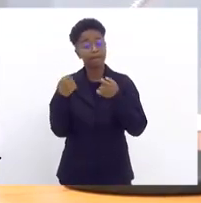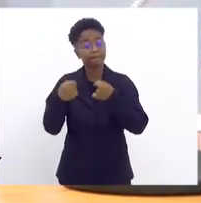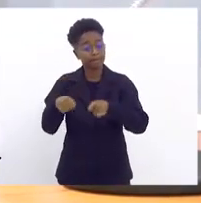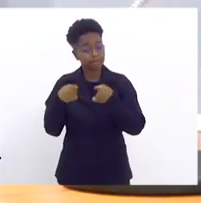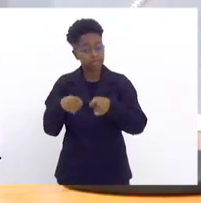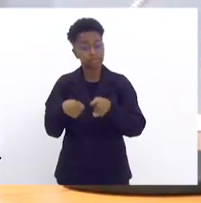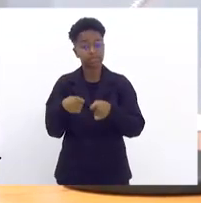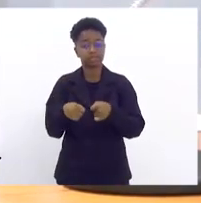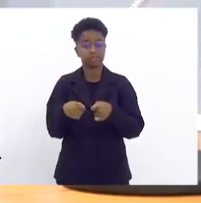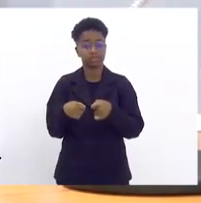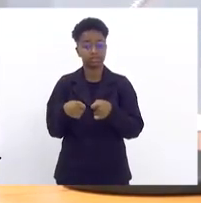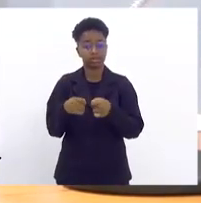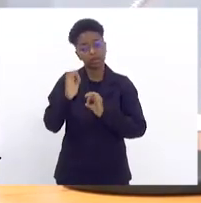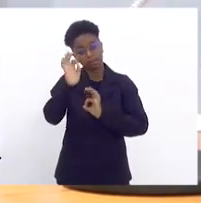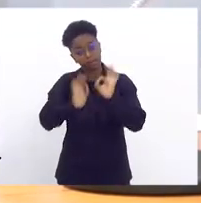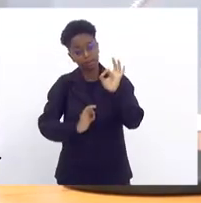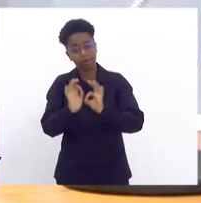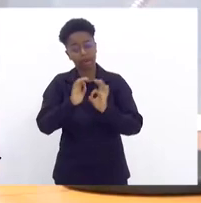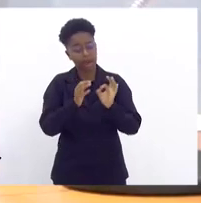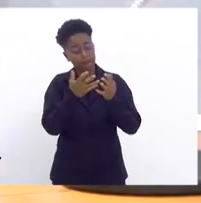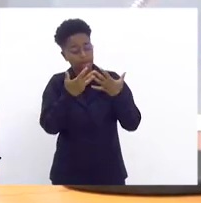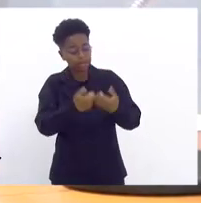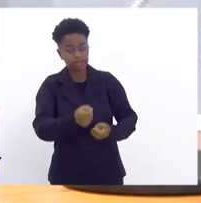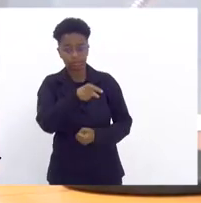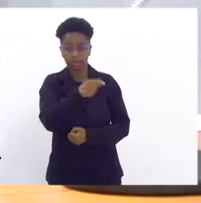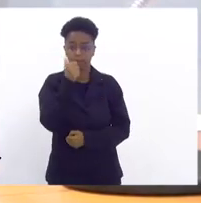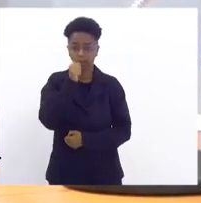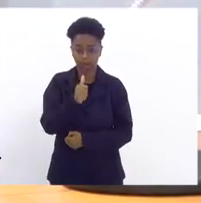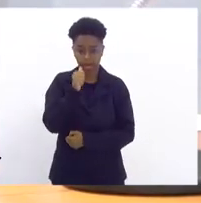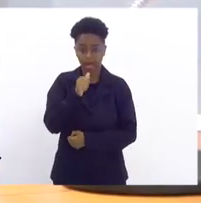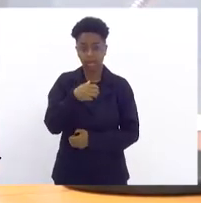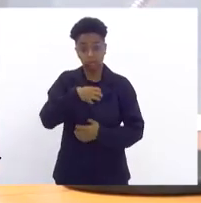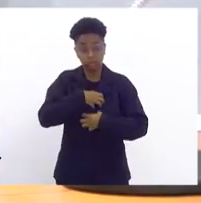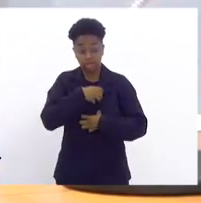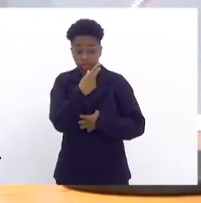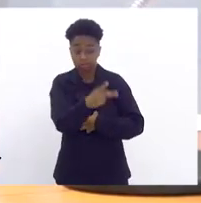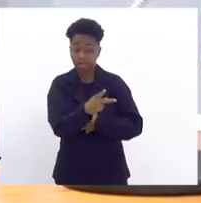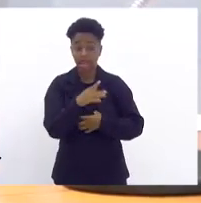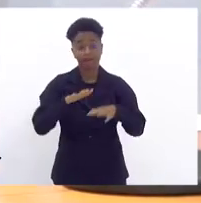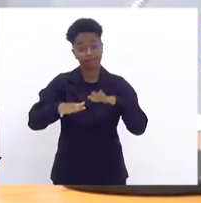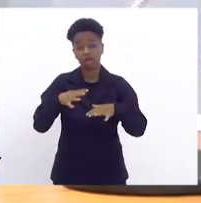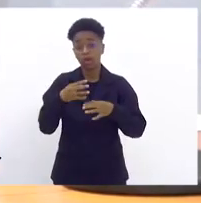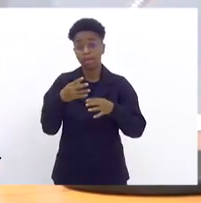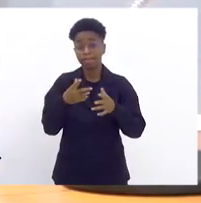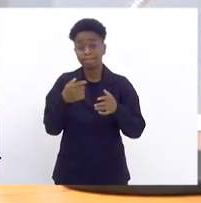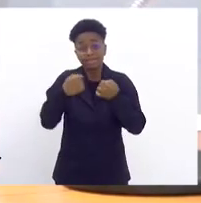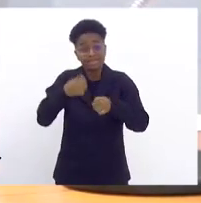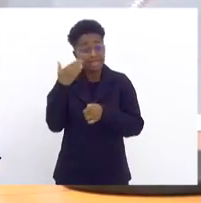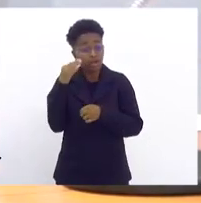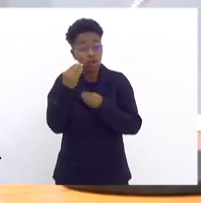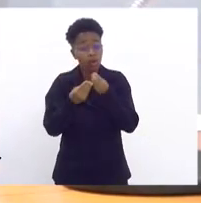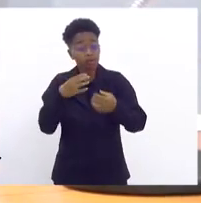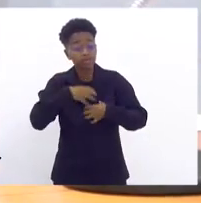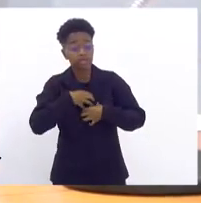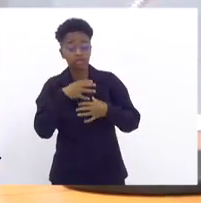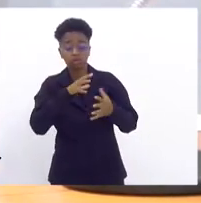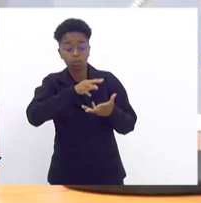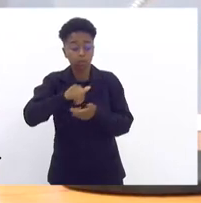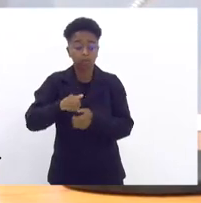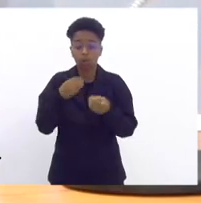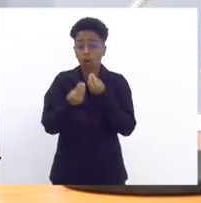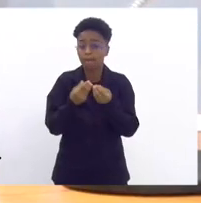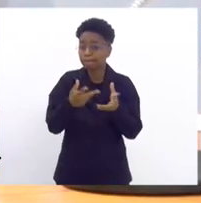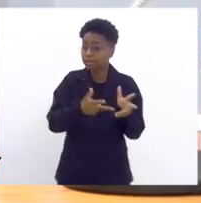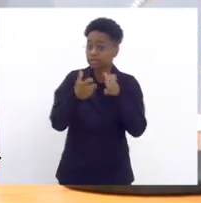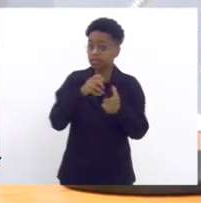um motivo para aquela mulher daquele jeito que aquela mulher sente o mundo vê o mundo né E aí vocês